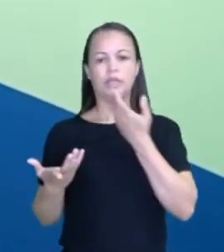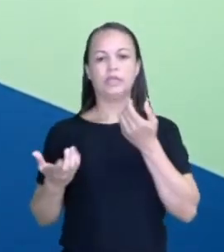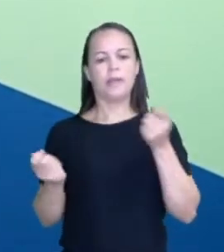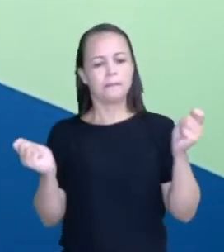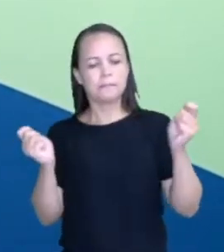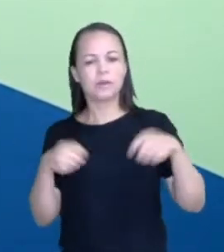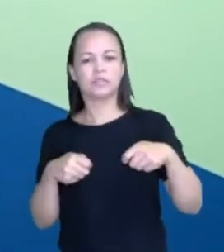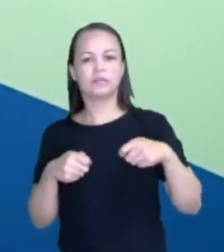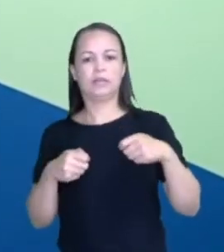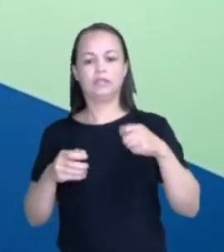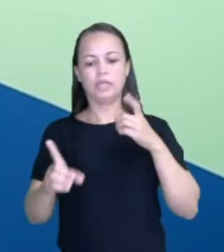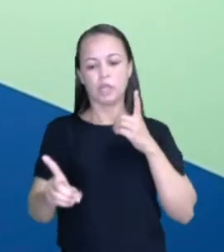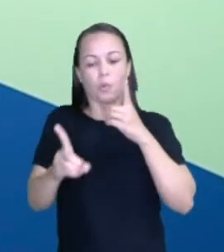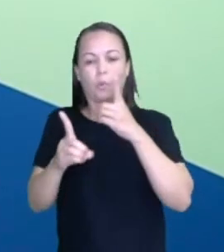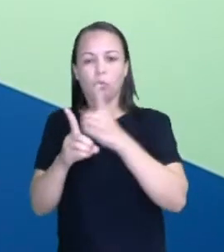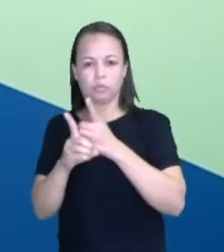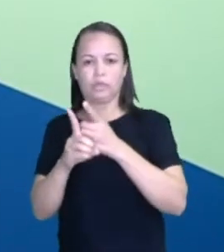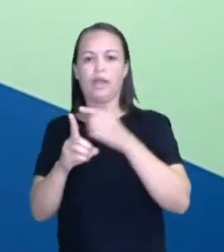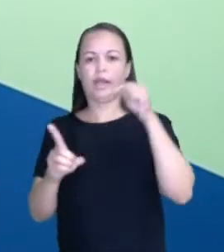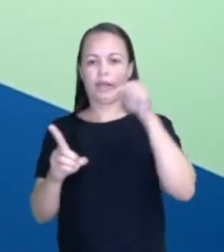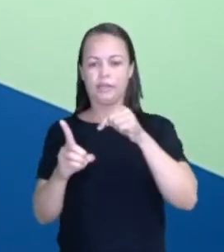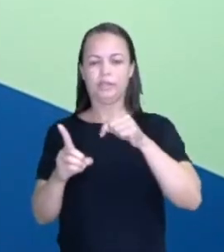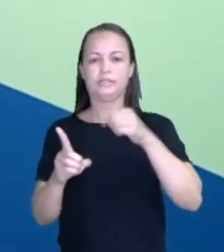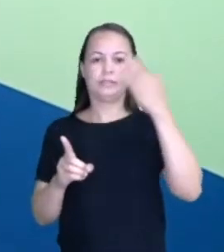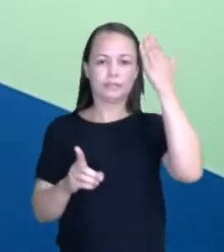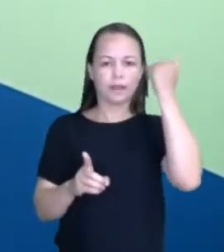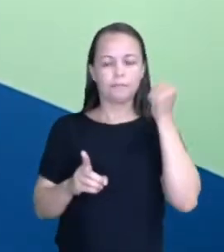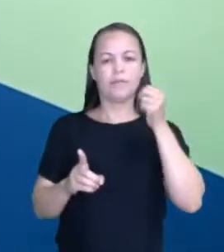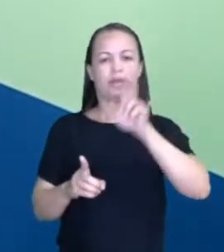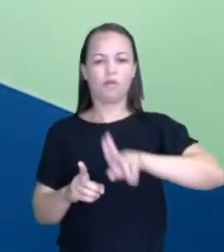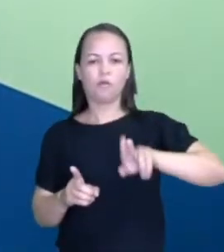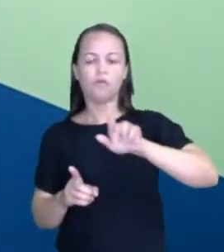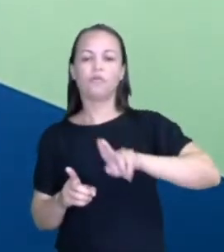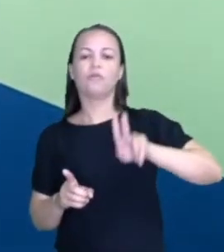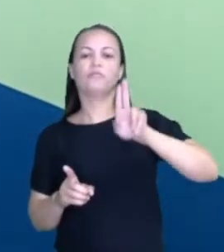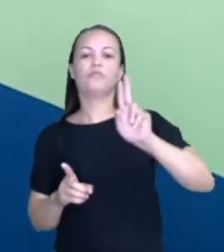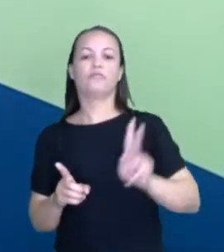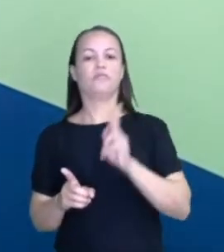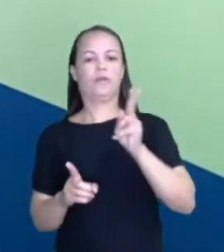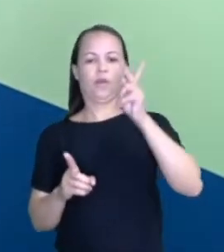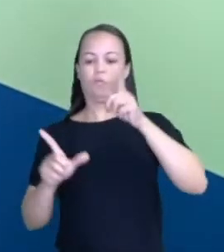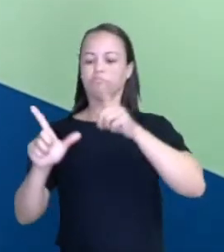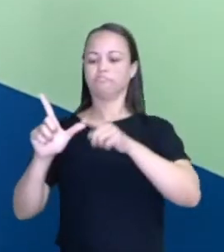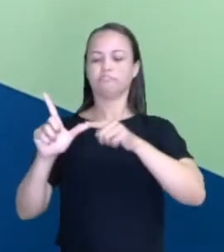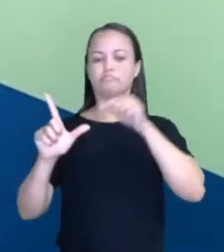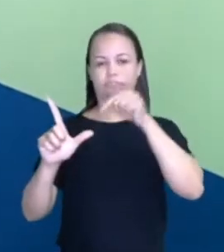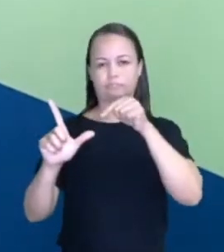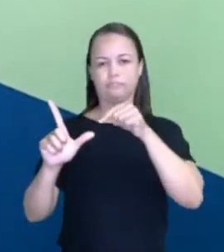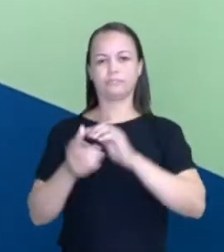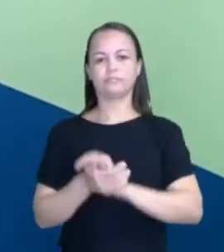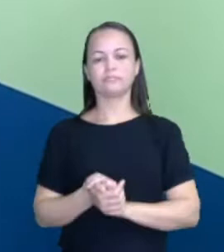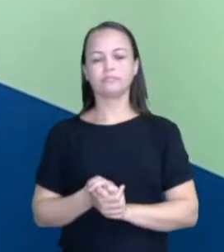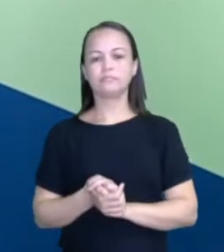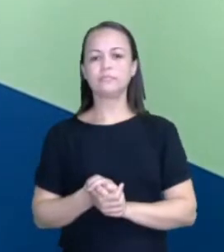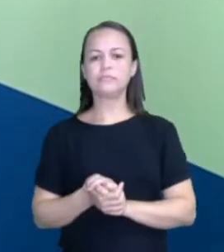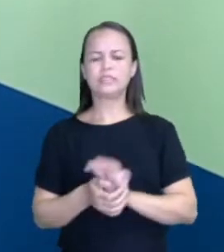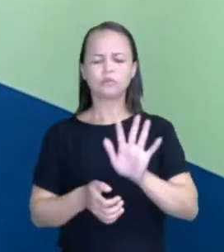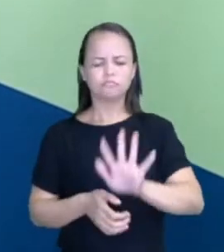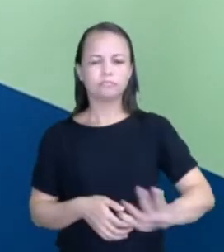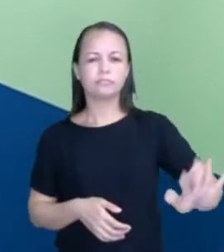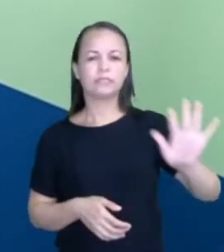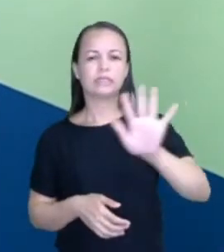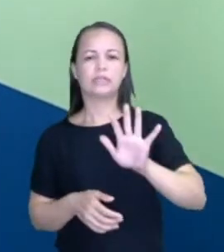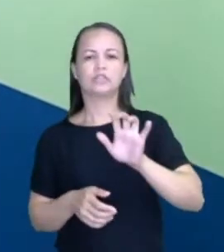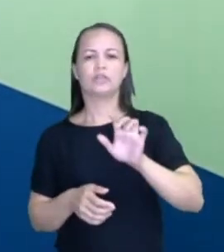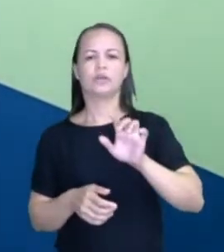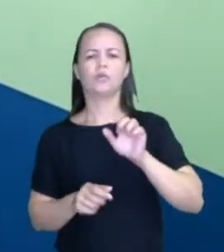e determinar o valor da letrinha, tá certo? Então, ó, de maneira geral, o que é